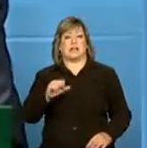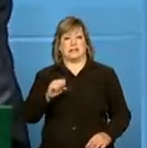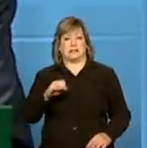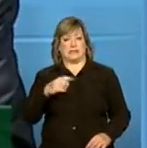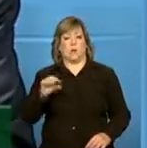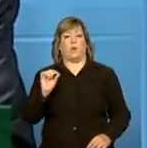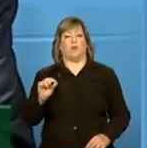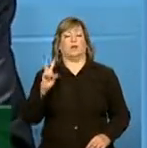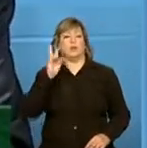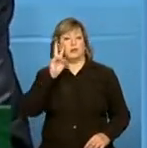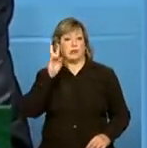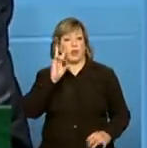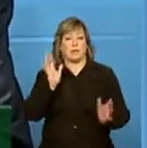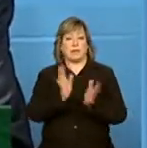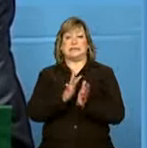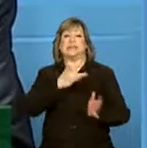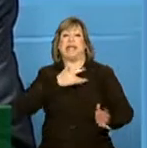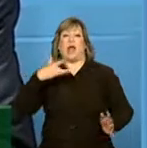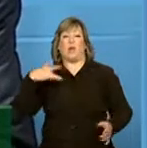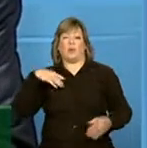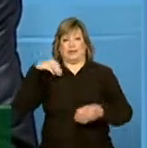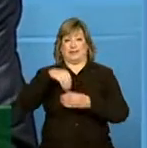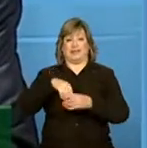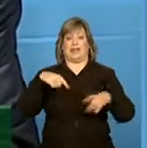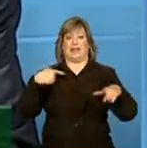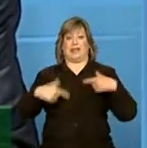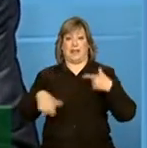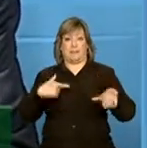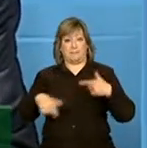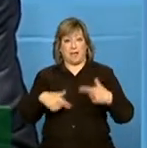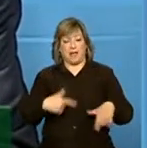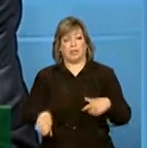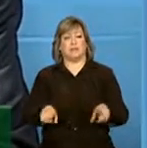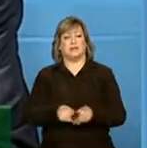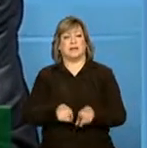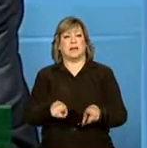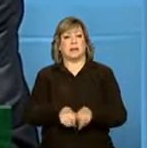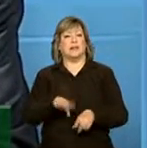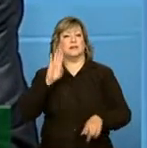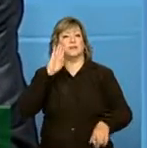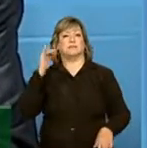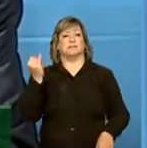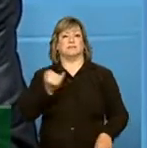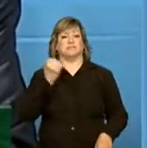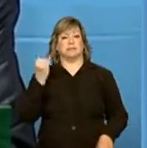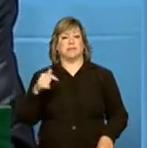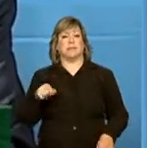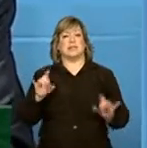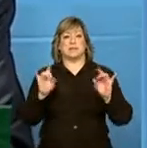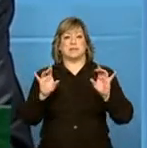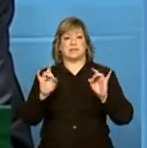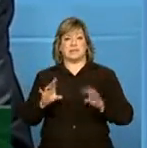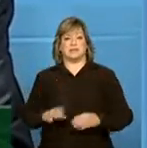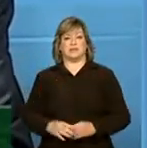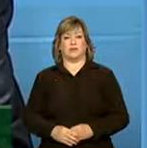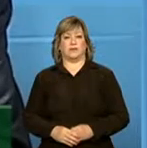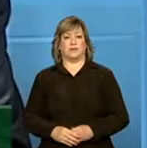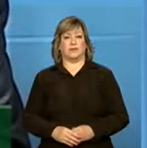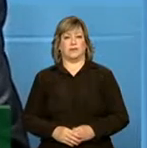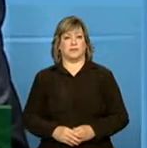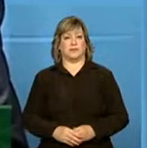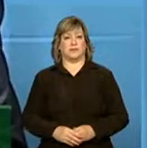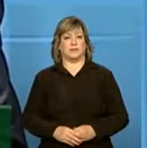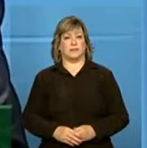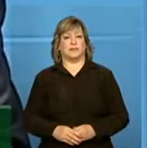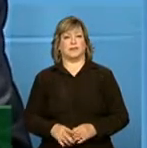de saúde no trabalho, que teve a tendência de dar um capítulo específico ao trabalho dos menores,